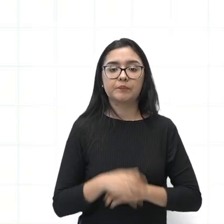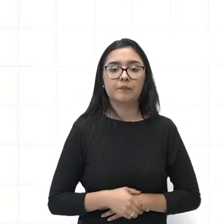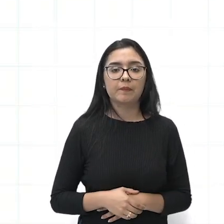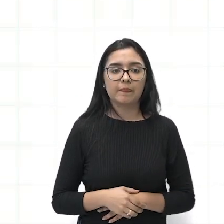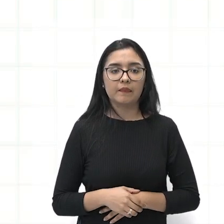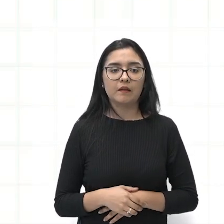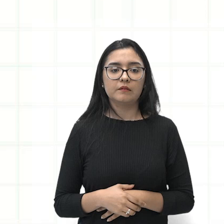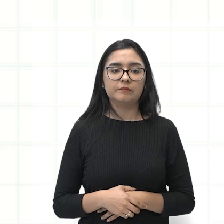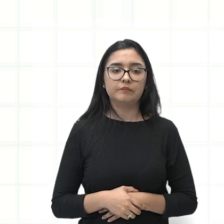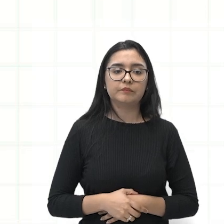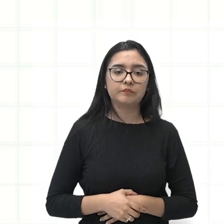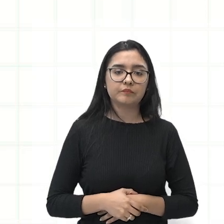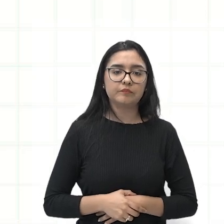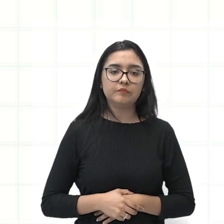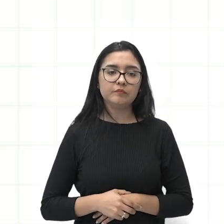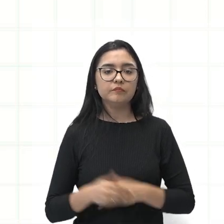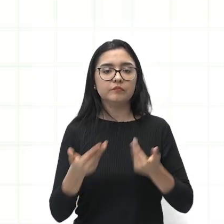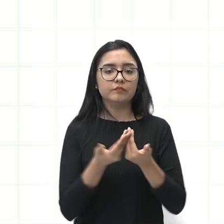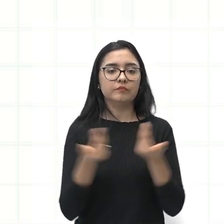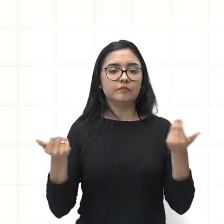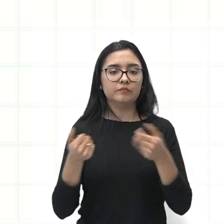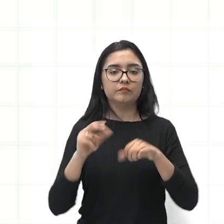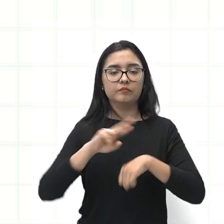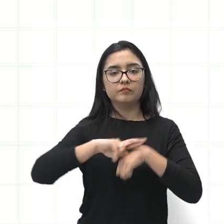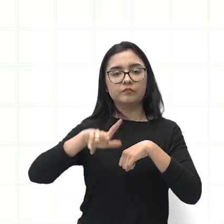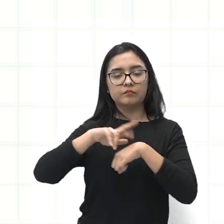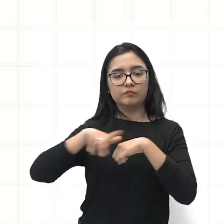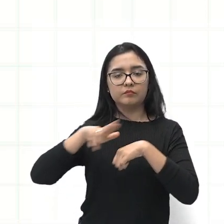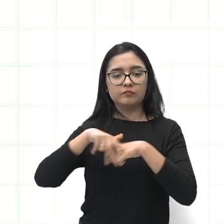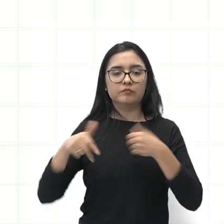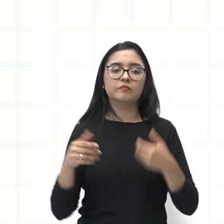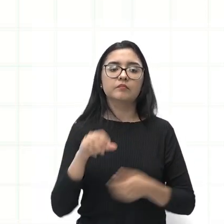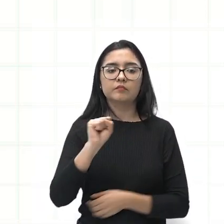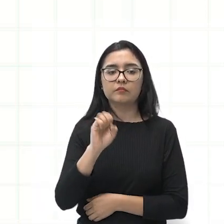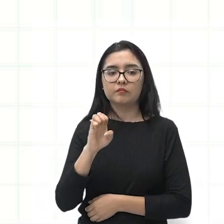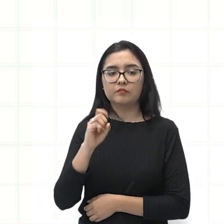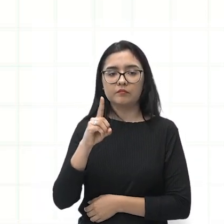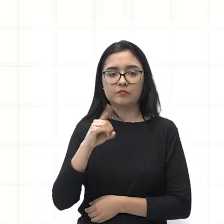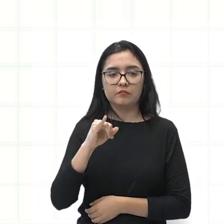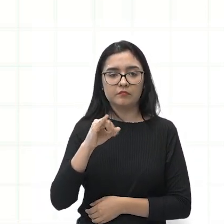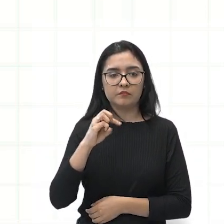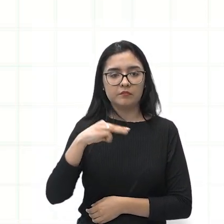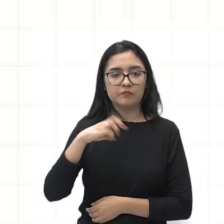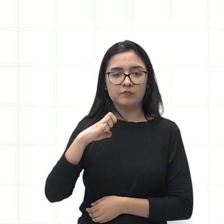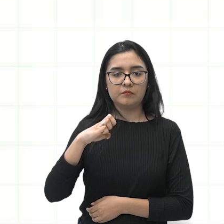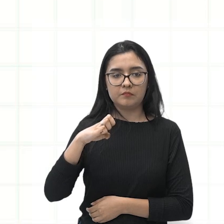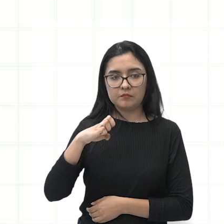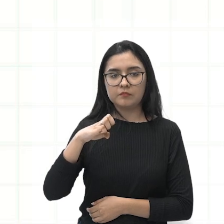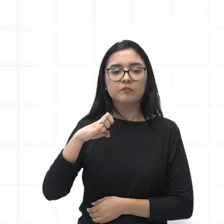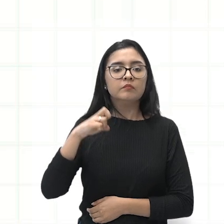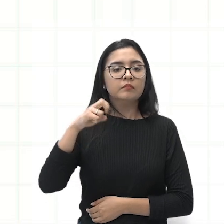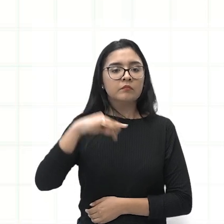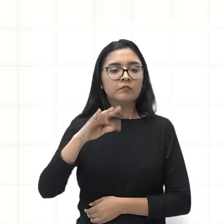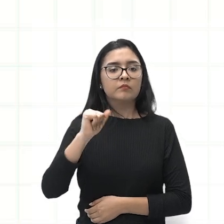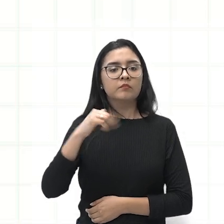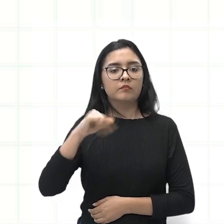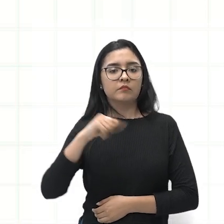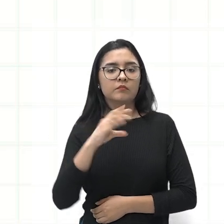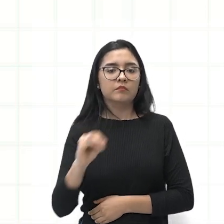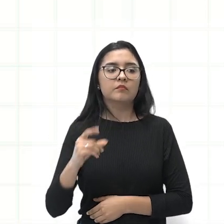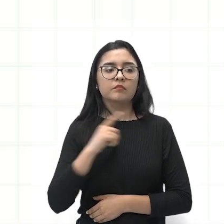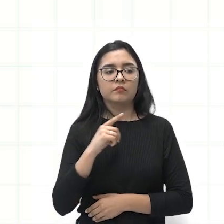A separação de misturas heterogêneas, a sedimentação. A mistura é deixada em